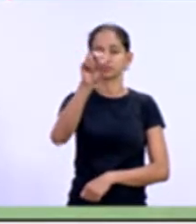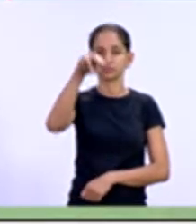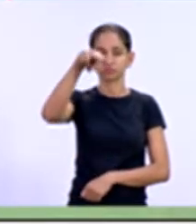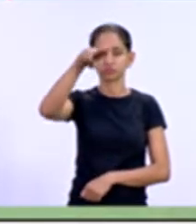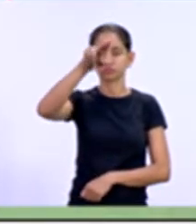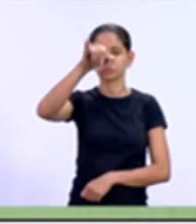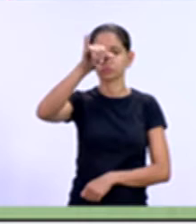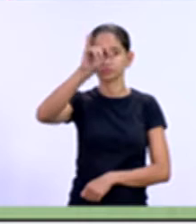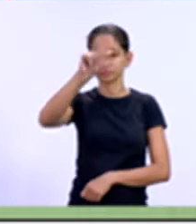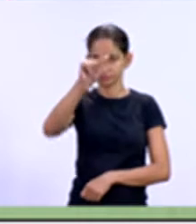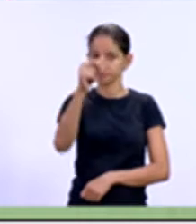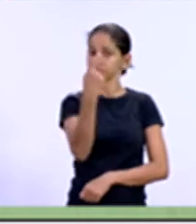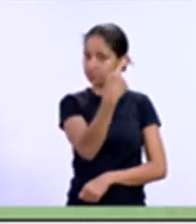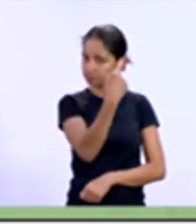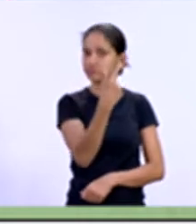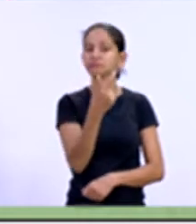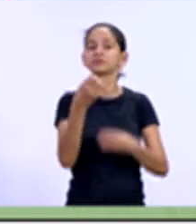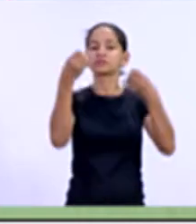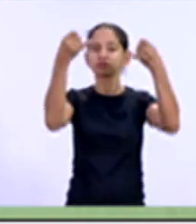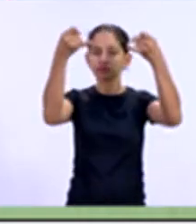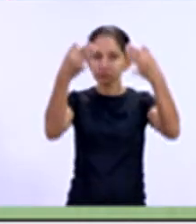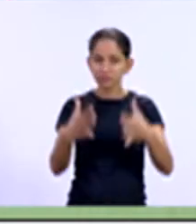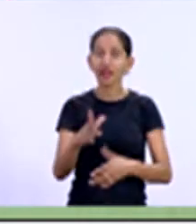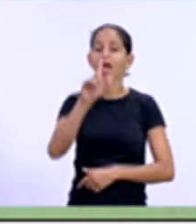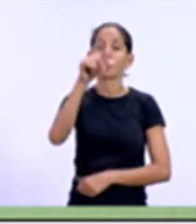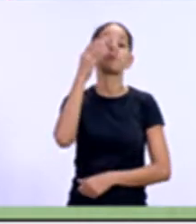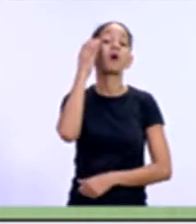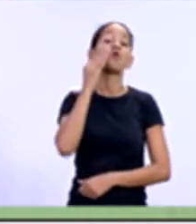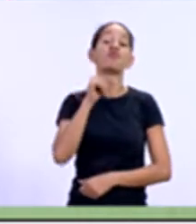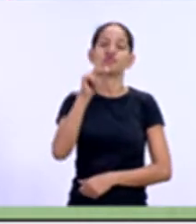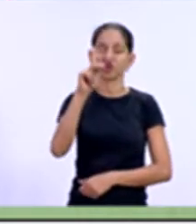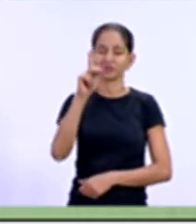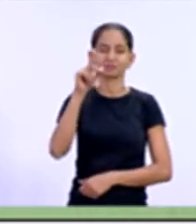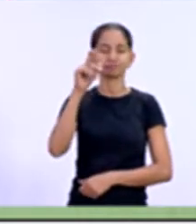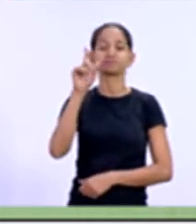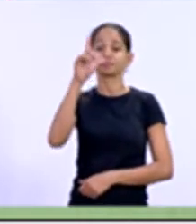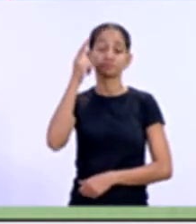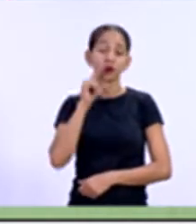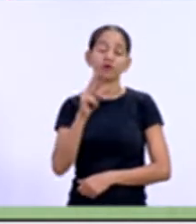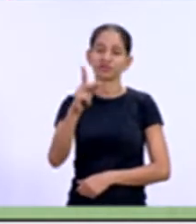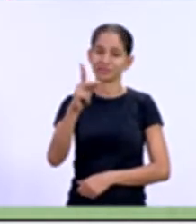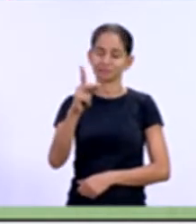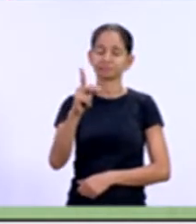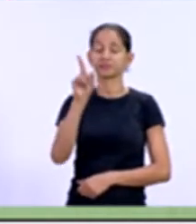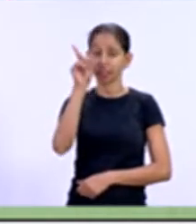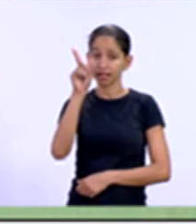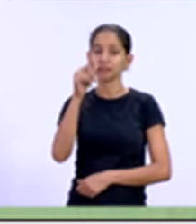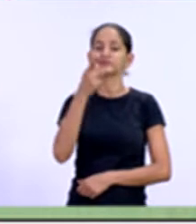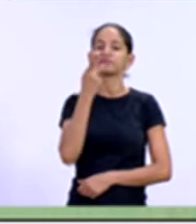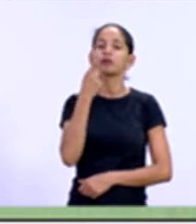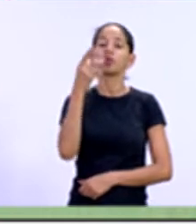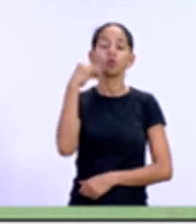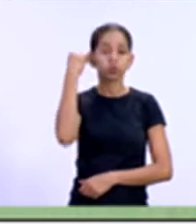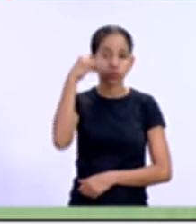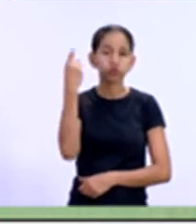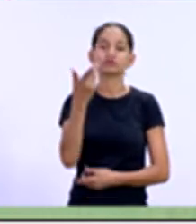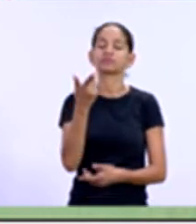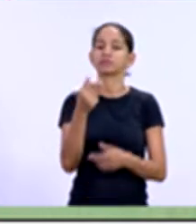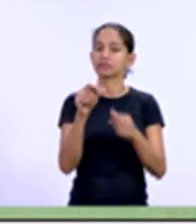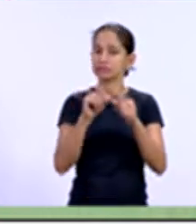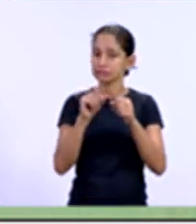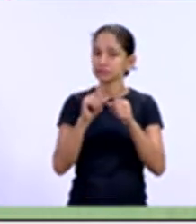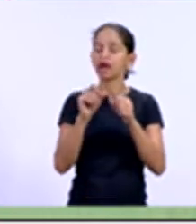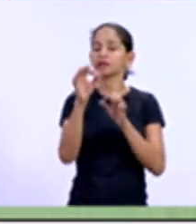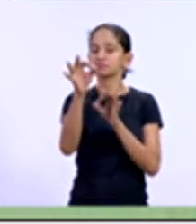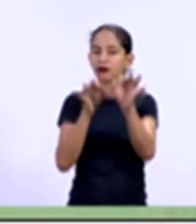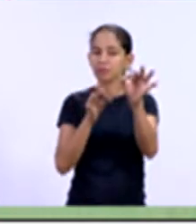ela foi colocada por Paulo Freire, ela está centrada em experiências respeitosas da liberdade.